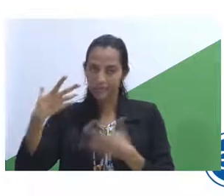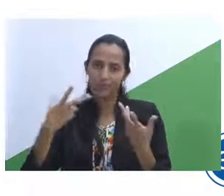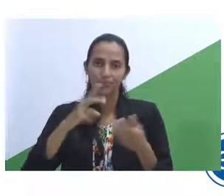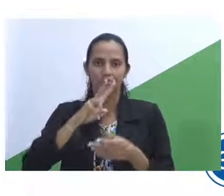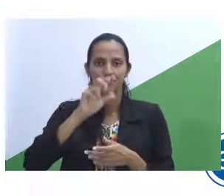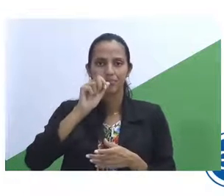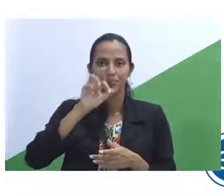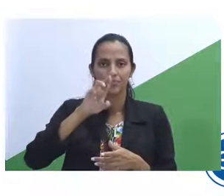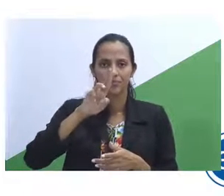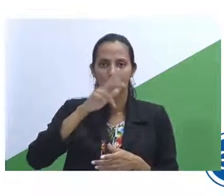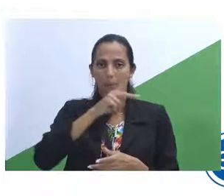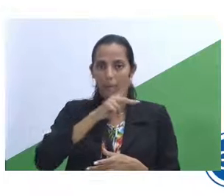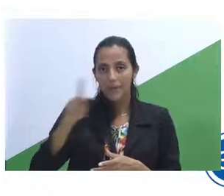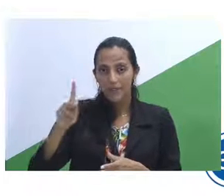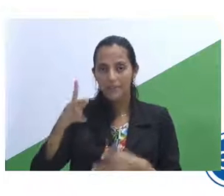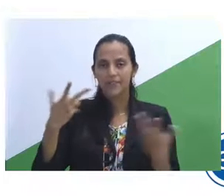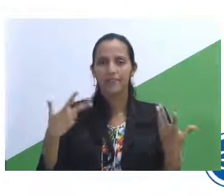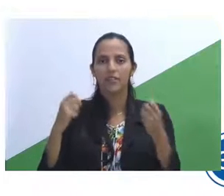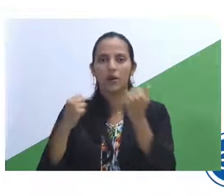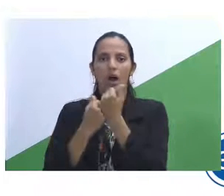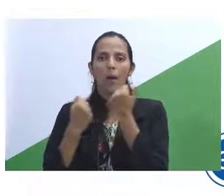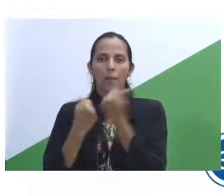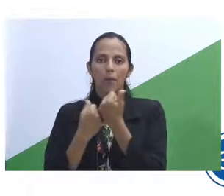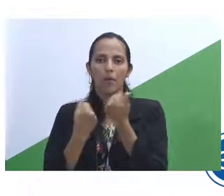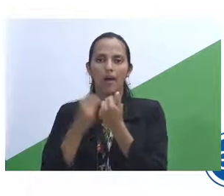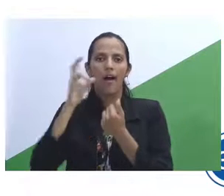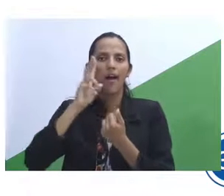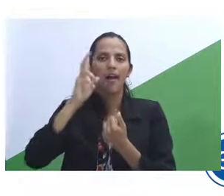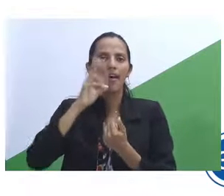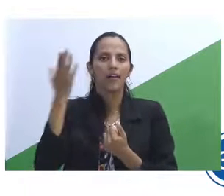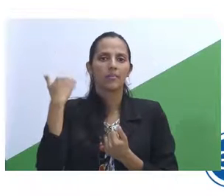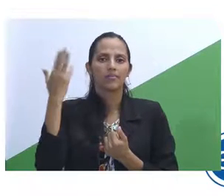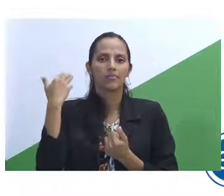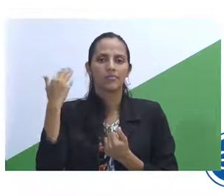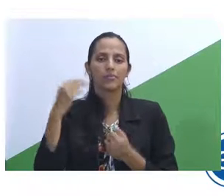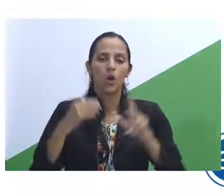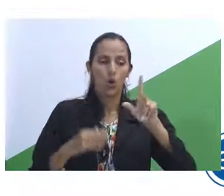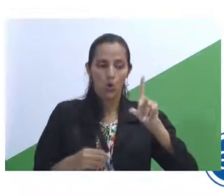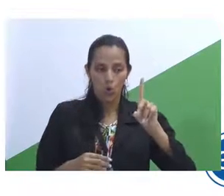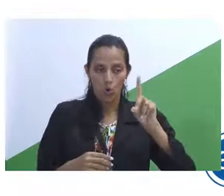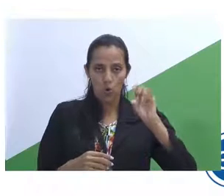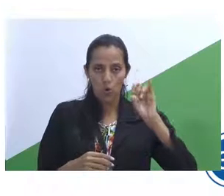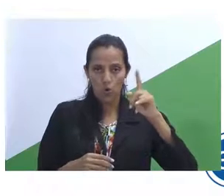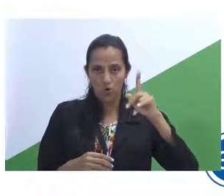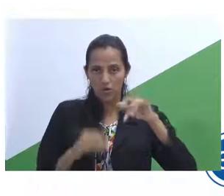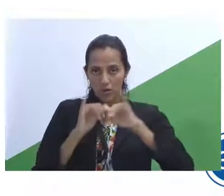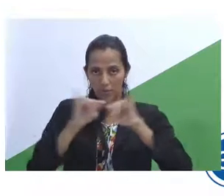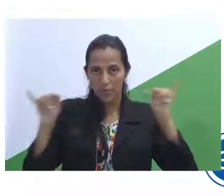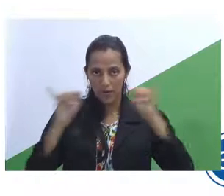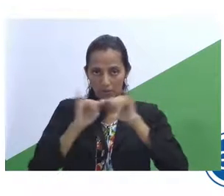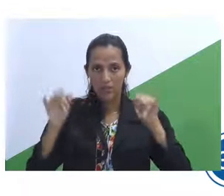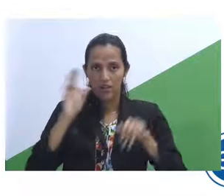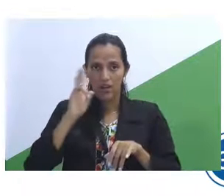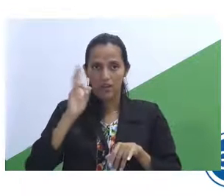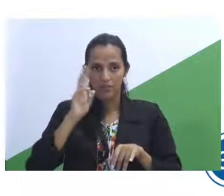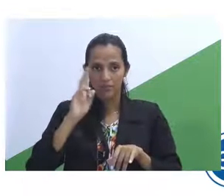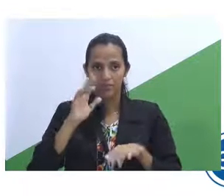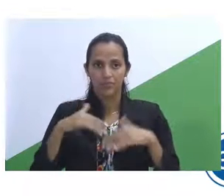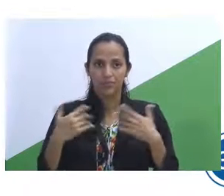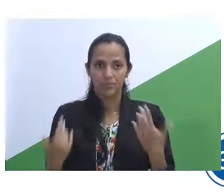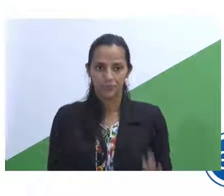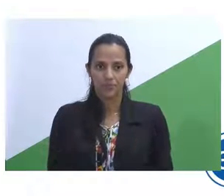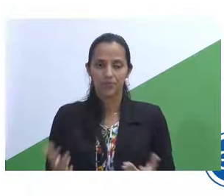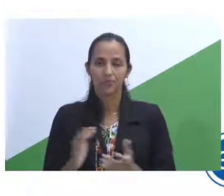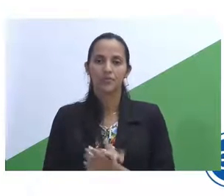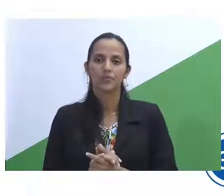populismo e lembra quem trabalhou muito para essa imagem o próprio DIP, Departamento de Imprensa e Propaganda. Vamos continuar, então,